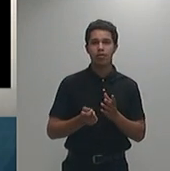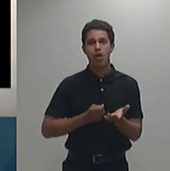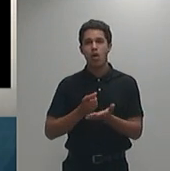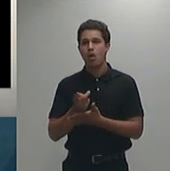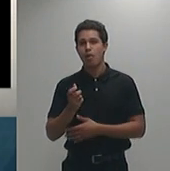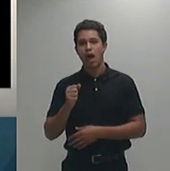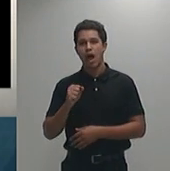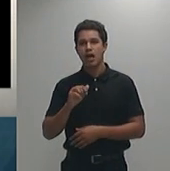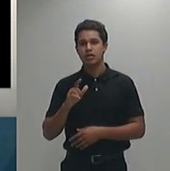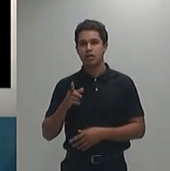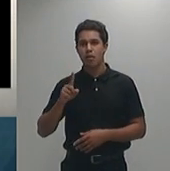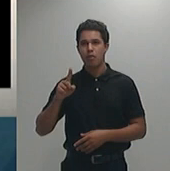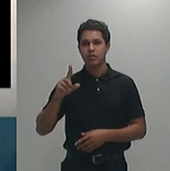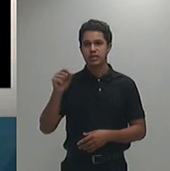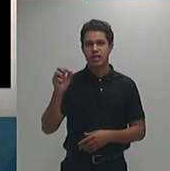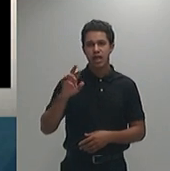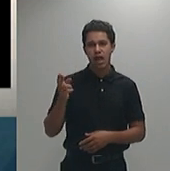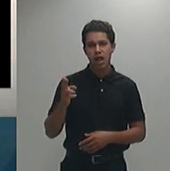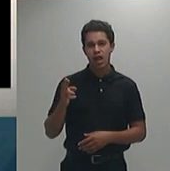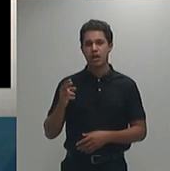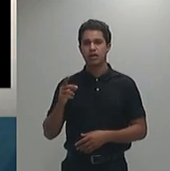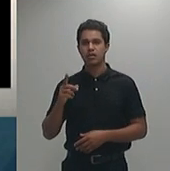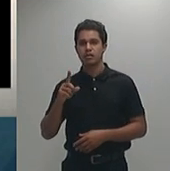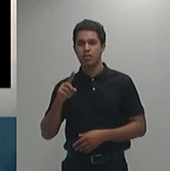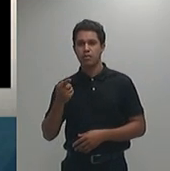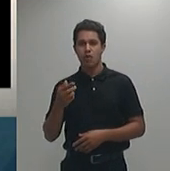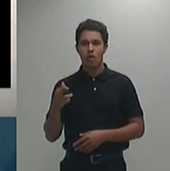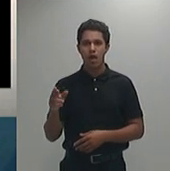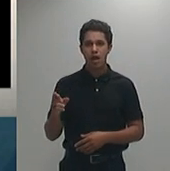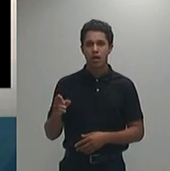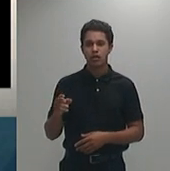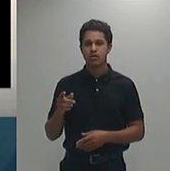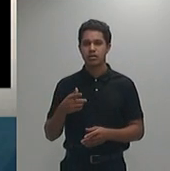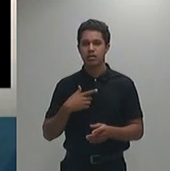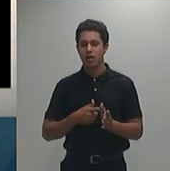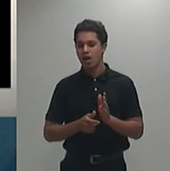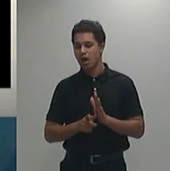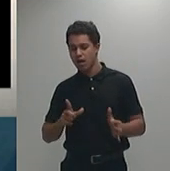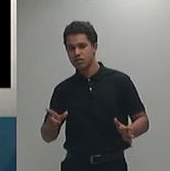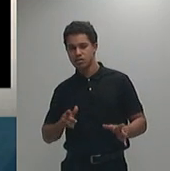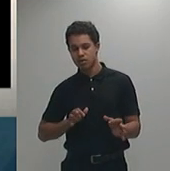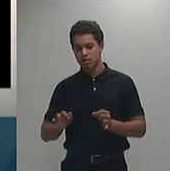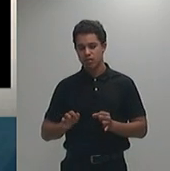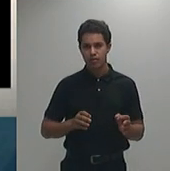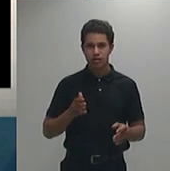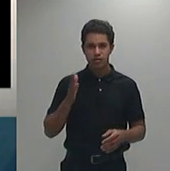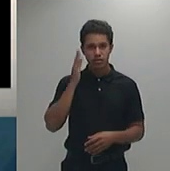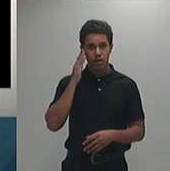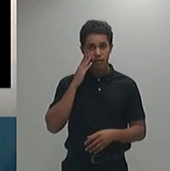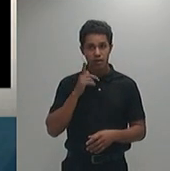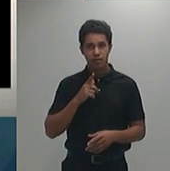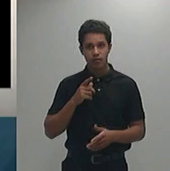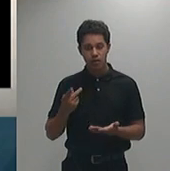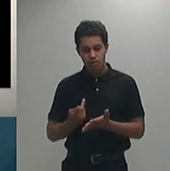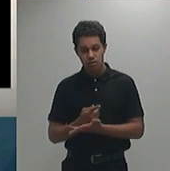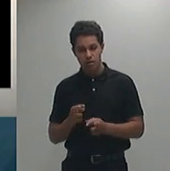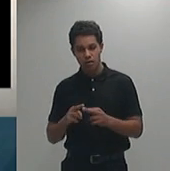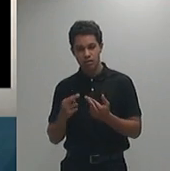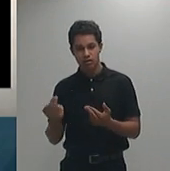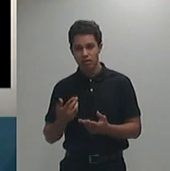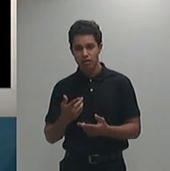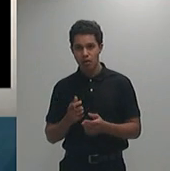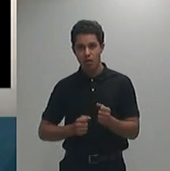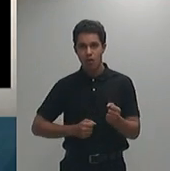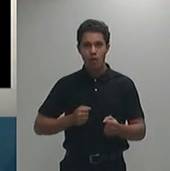viu reais e mover-se uma arbitragem ao saber que vai haver uma ação eu corro e entra com uma arbitragem na